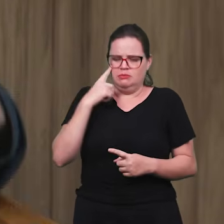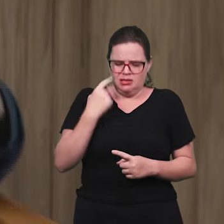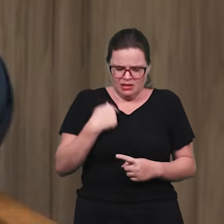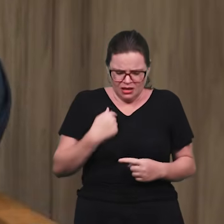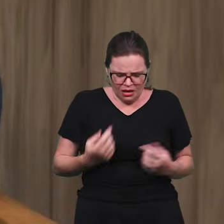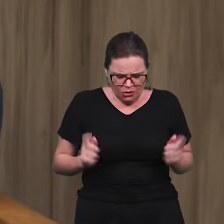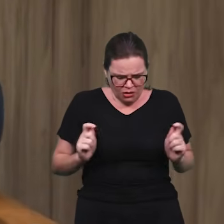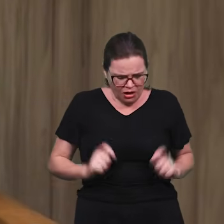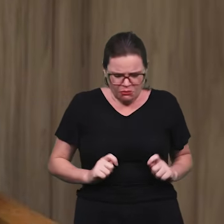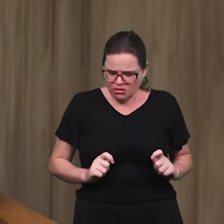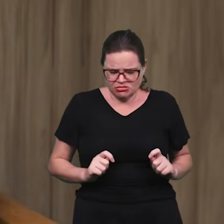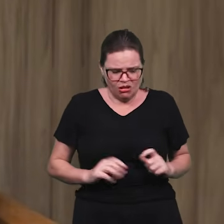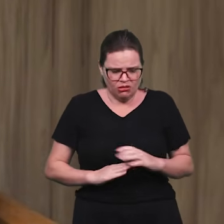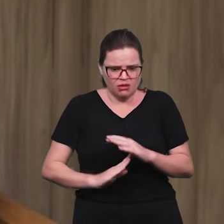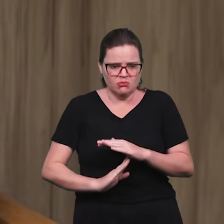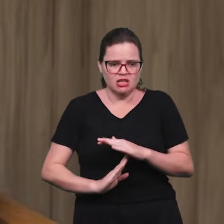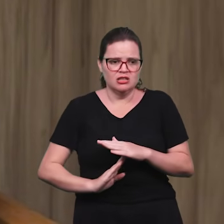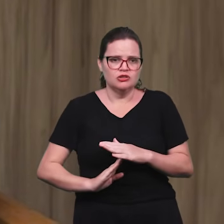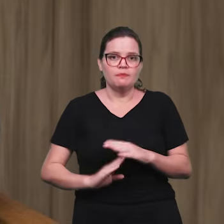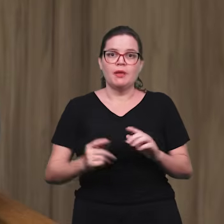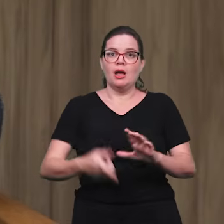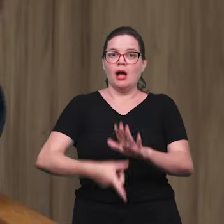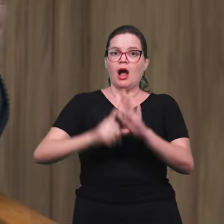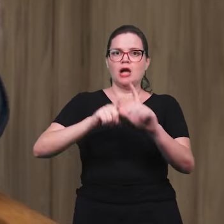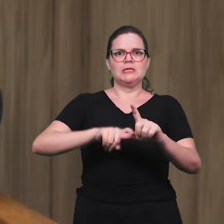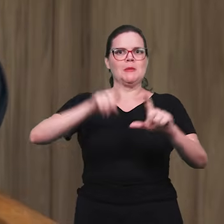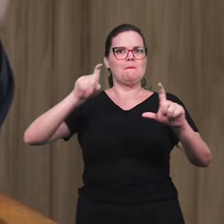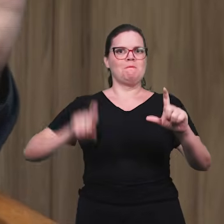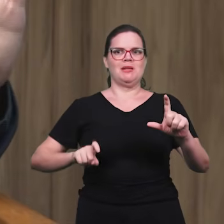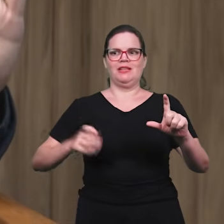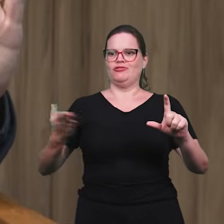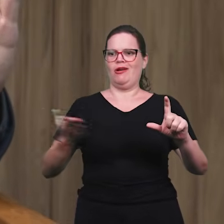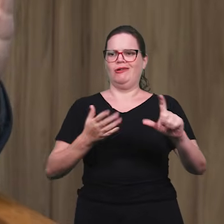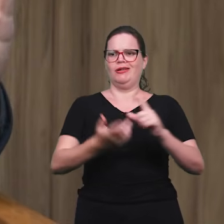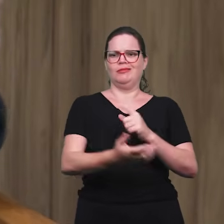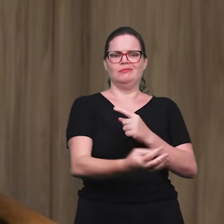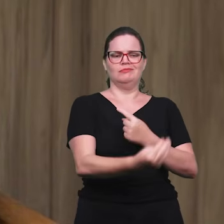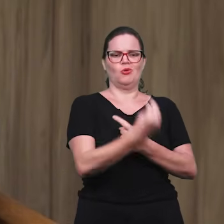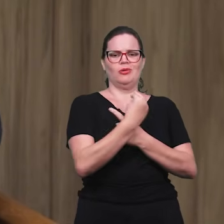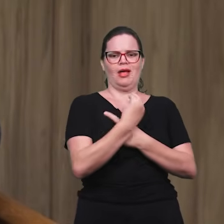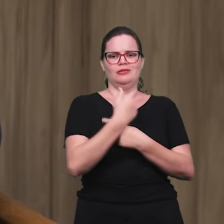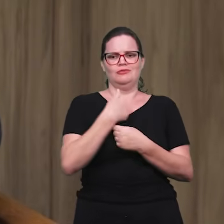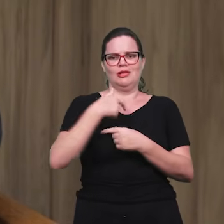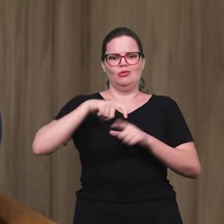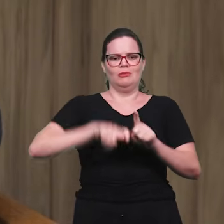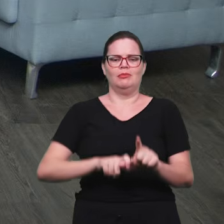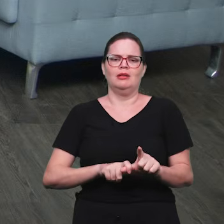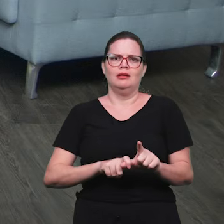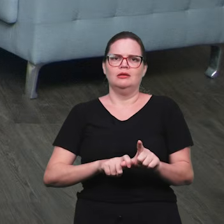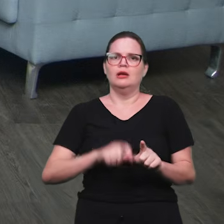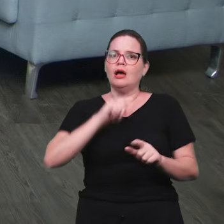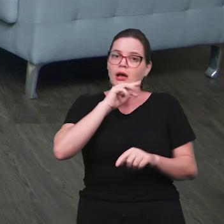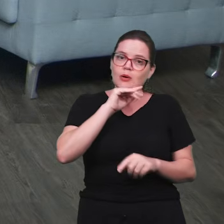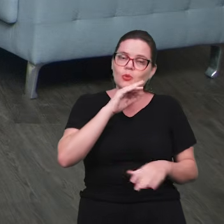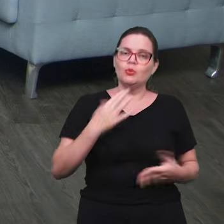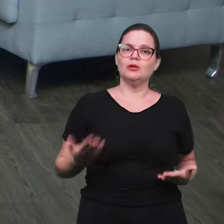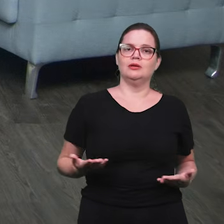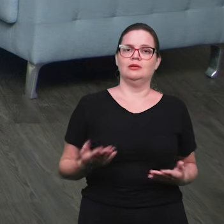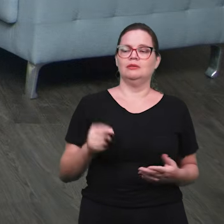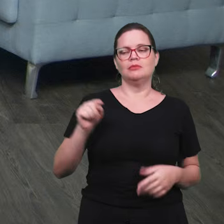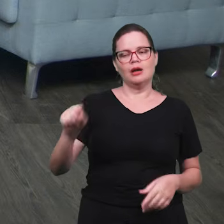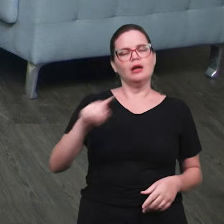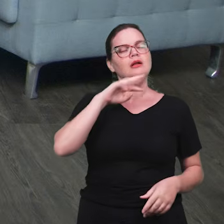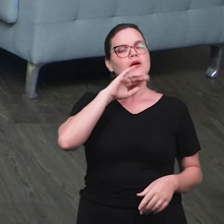Ele deixa de entender a autonomia que ele sempre teve e agora eu preciso ser cuidado. Eu mudei de fase. E isso é muito ruim.